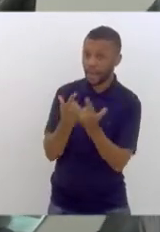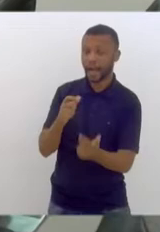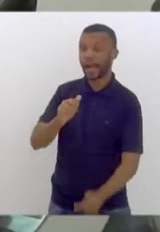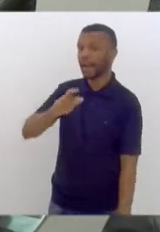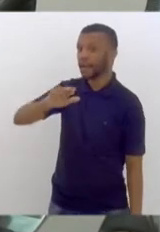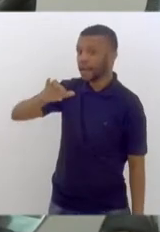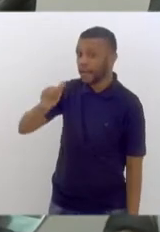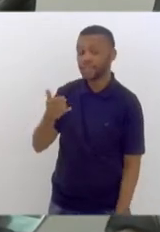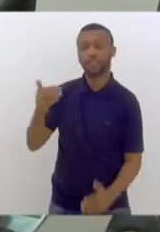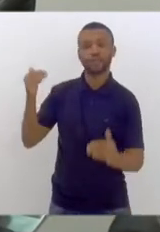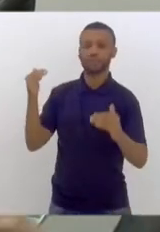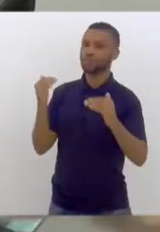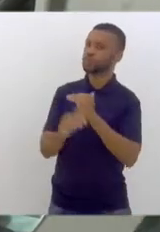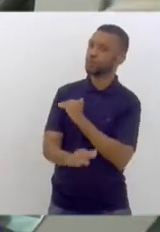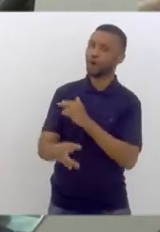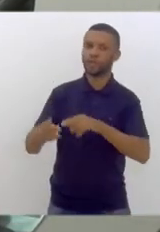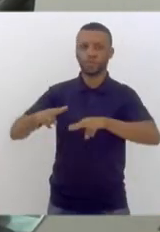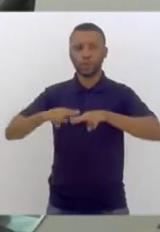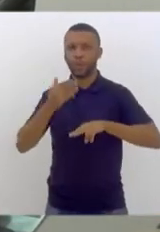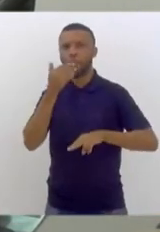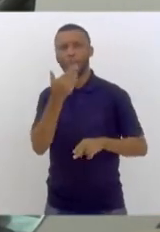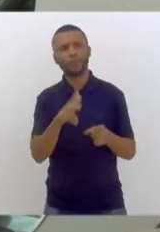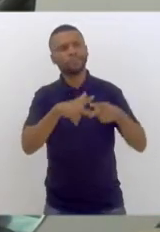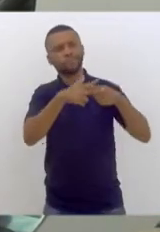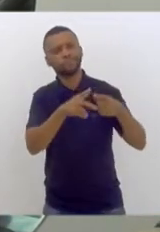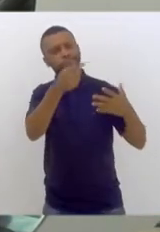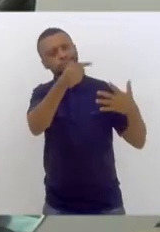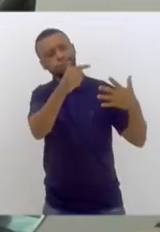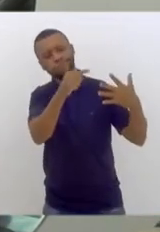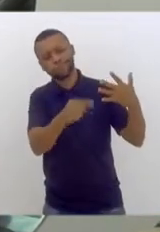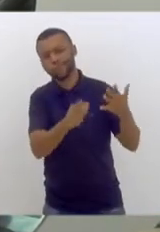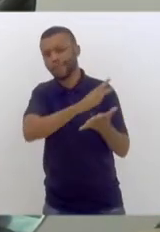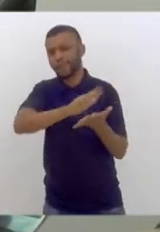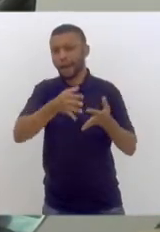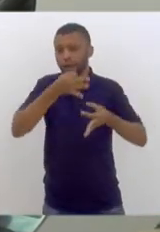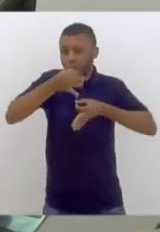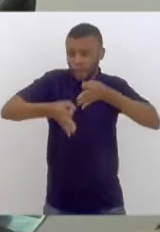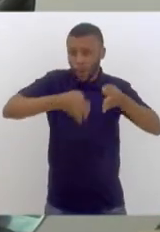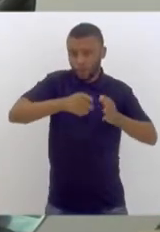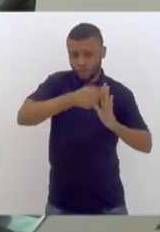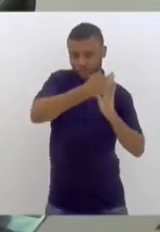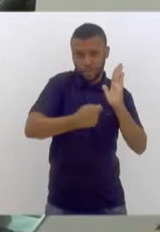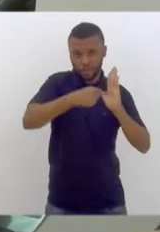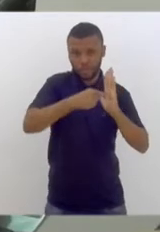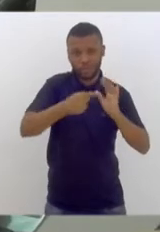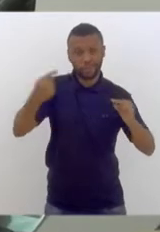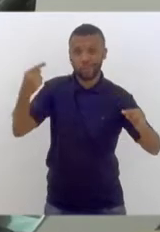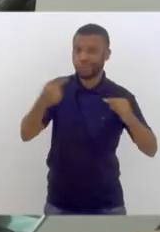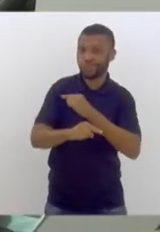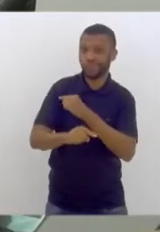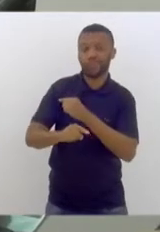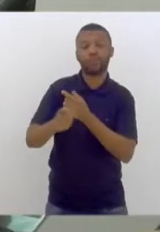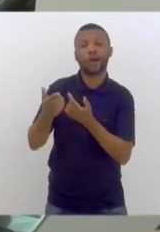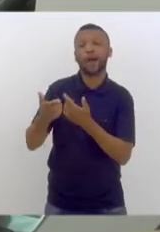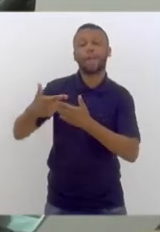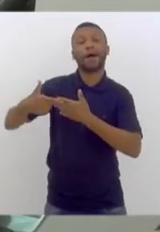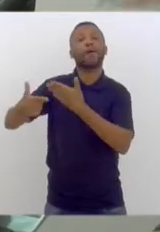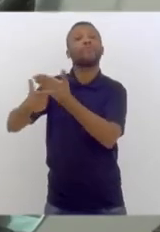emendas, discorda, porque acha que essa atribuição não é do Poder Executivo e tem que fazer